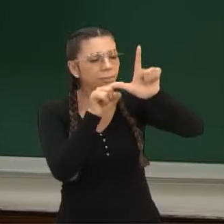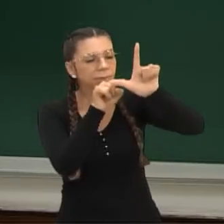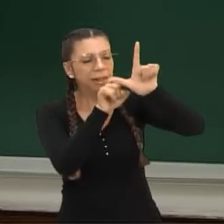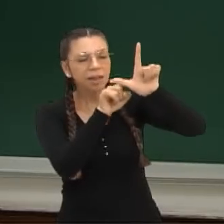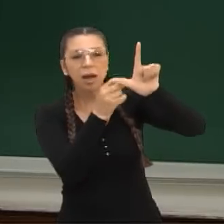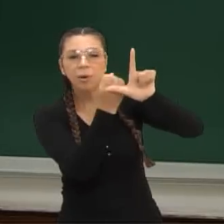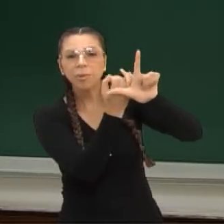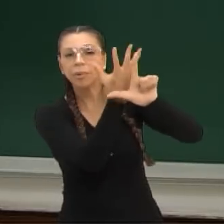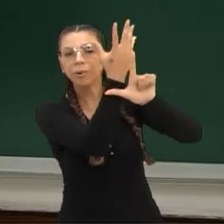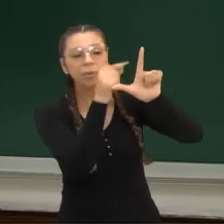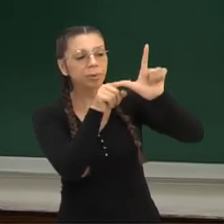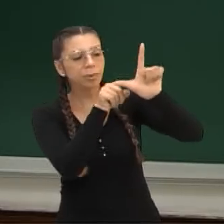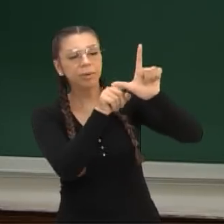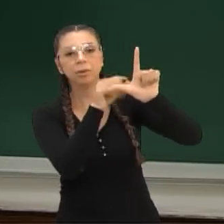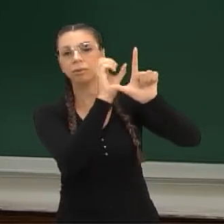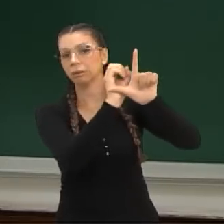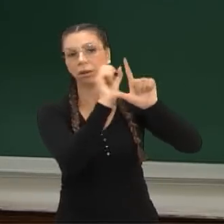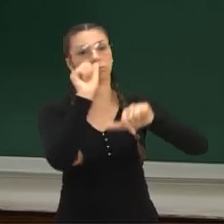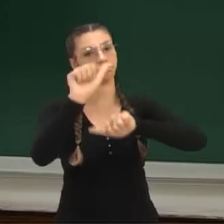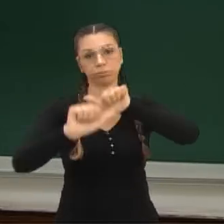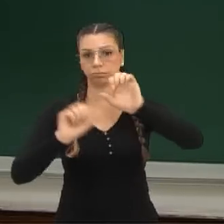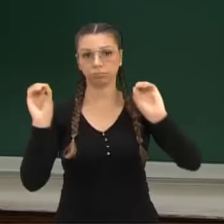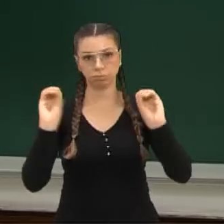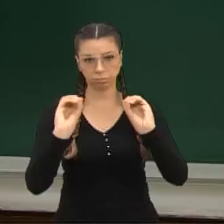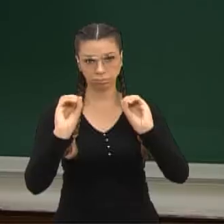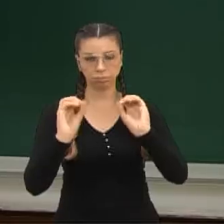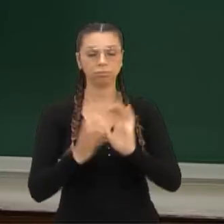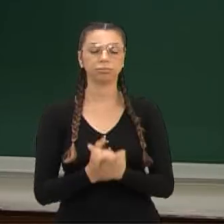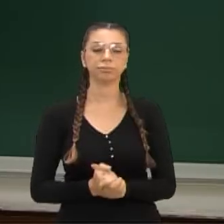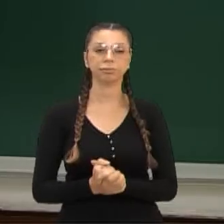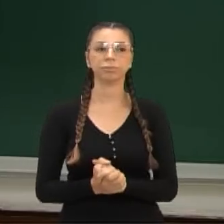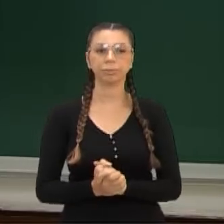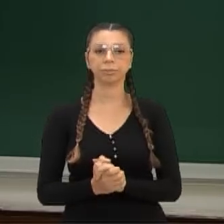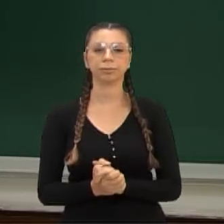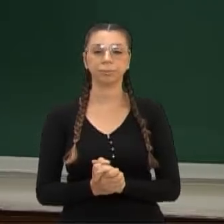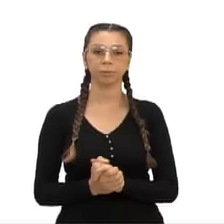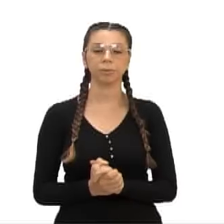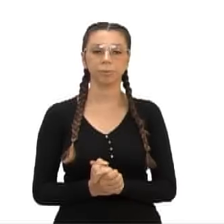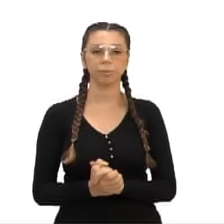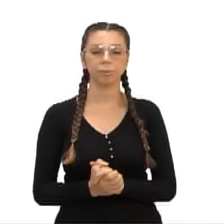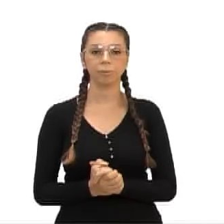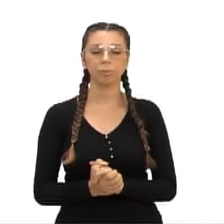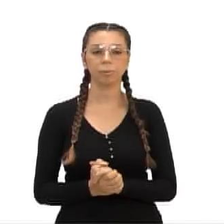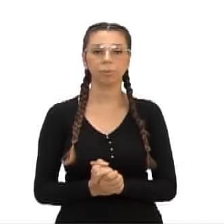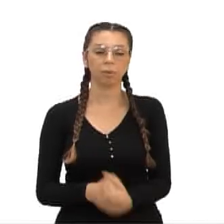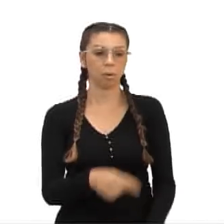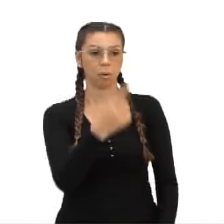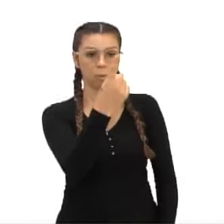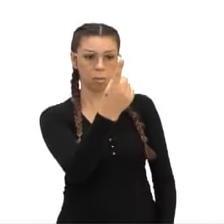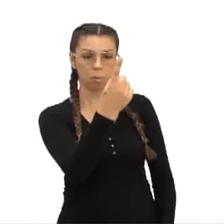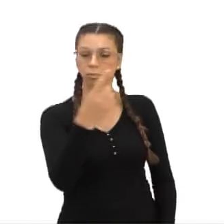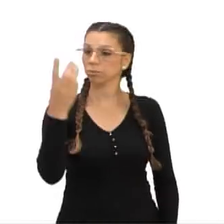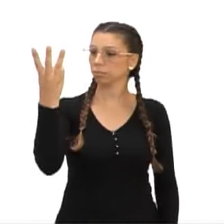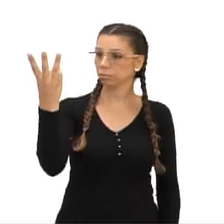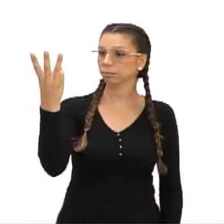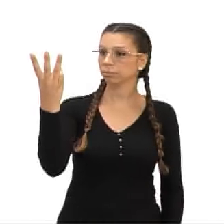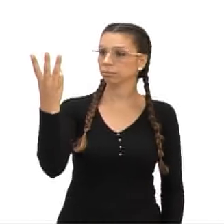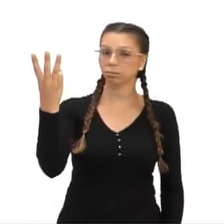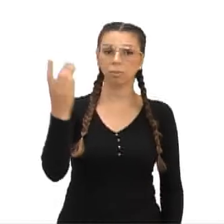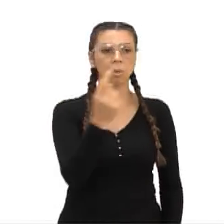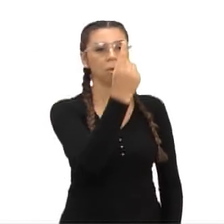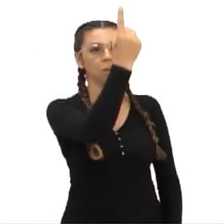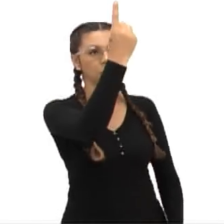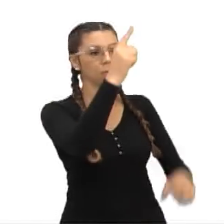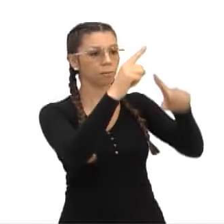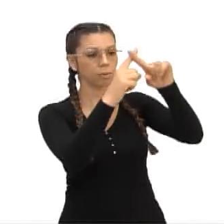ponto 0 e 0, não alterou, ok? Vamos ver o outro. 1 e 3, coordenada 1 e 3.